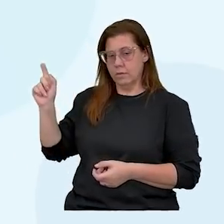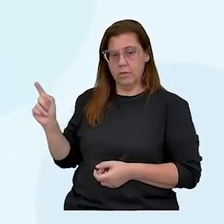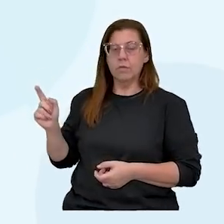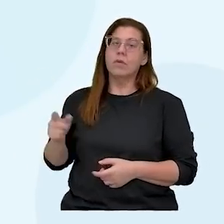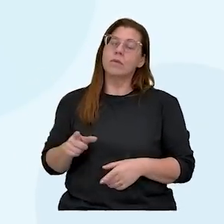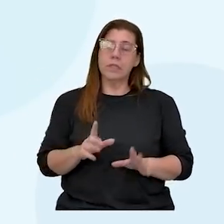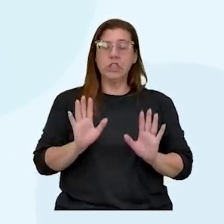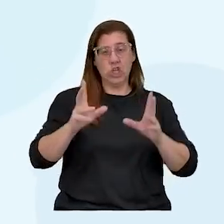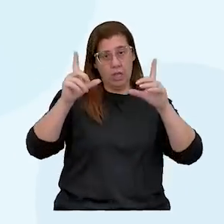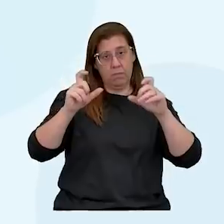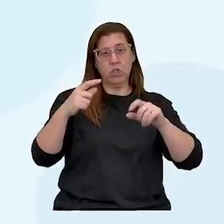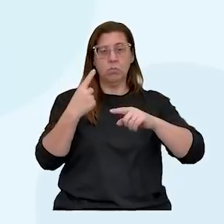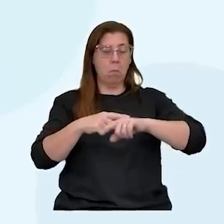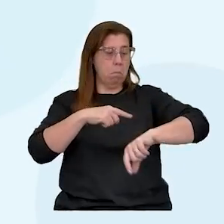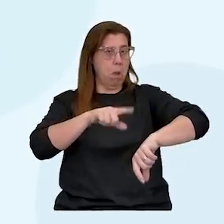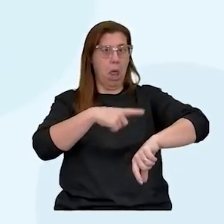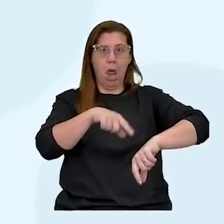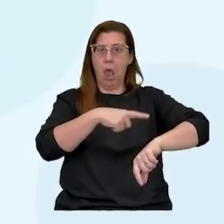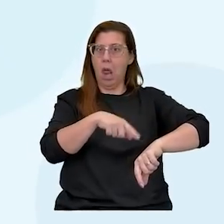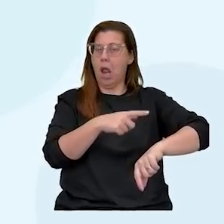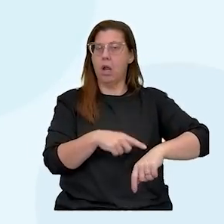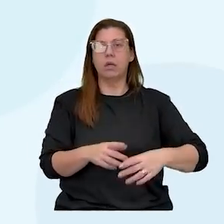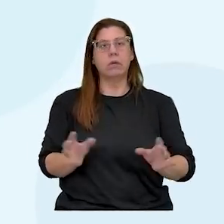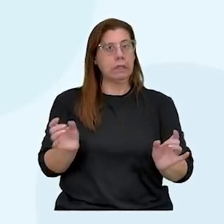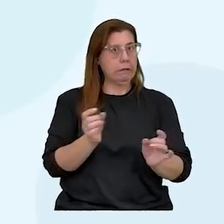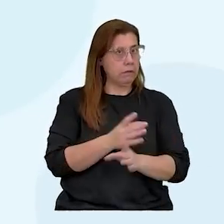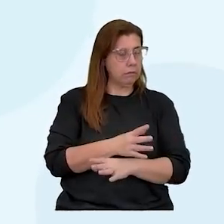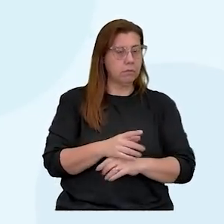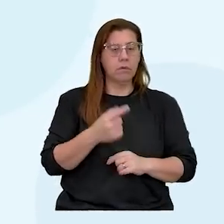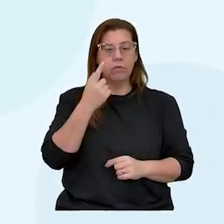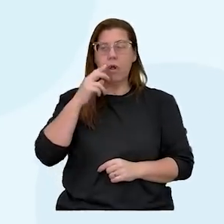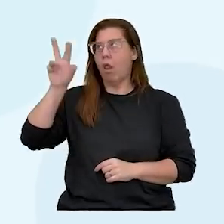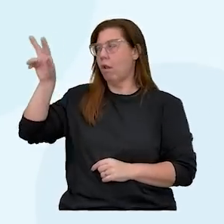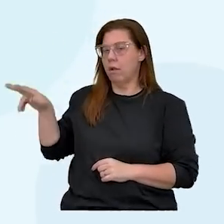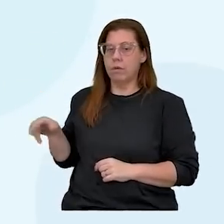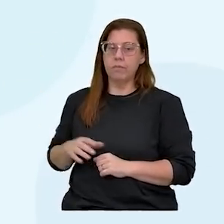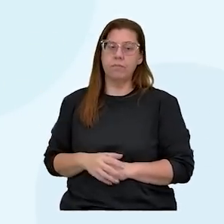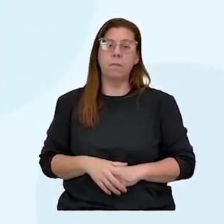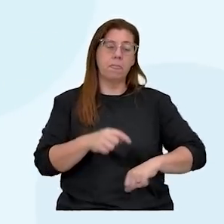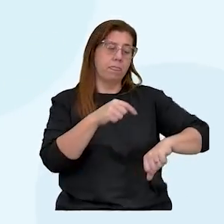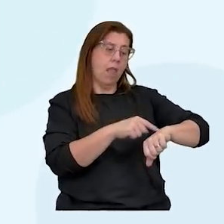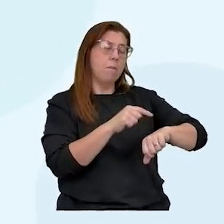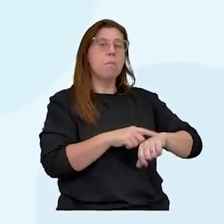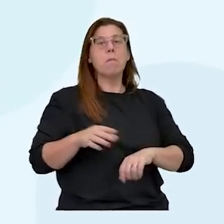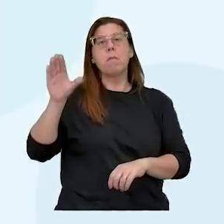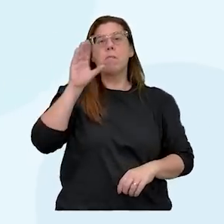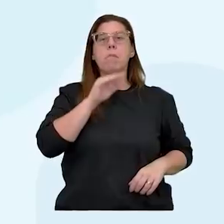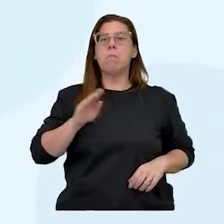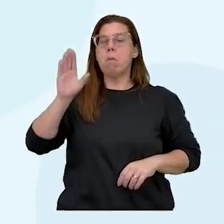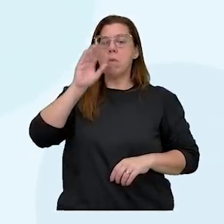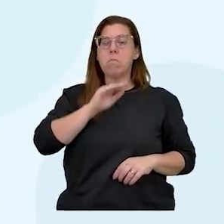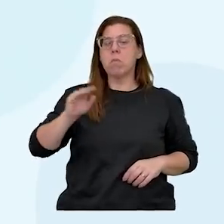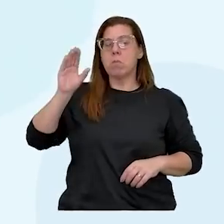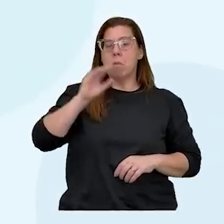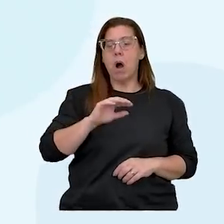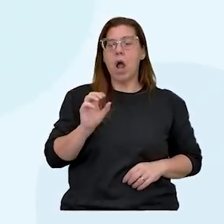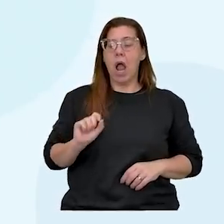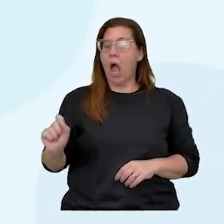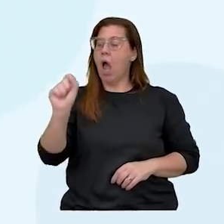estão falando, manteve a postura, não demonstrou irritabilidade. Então, o corpo, né, a